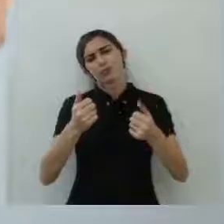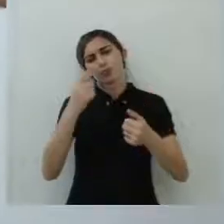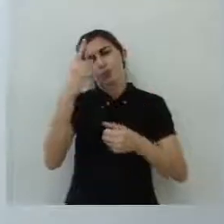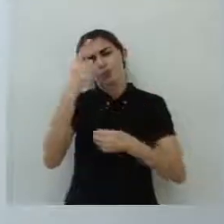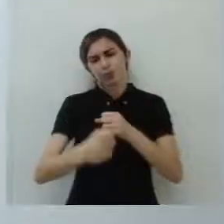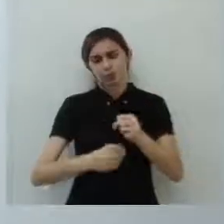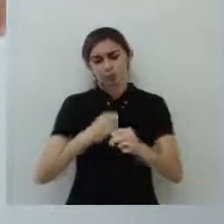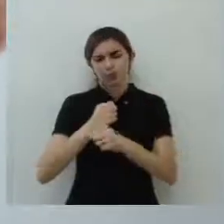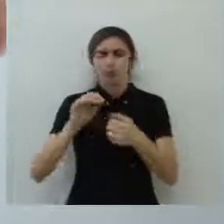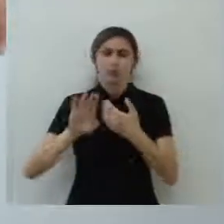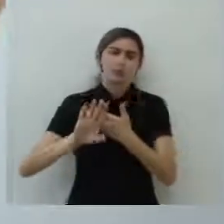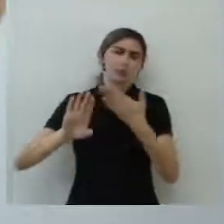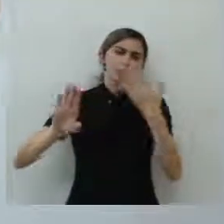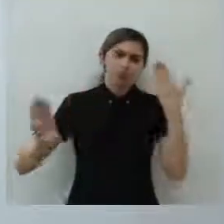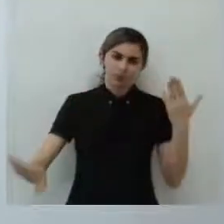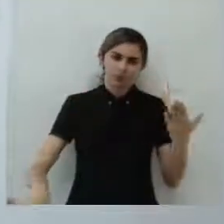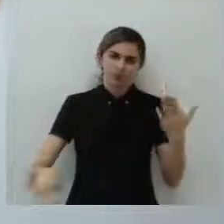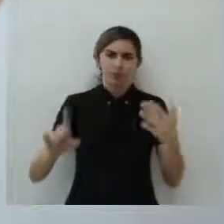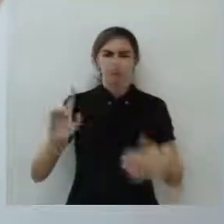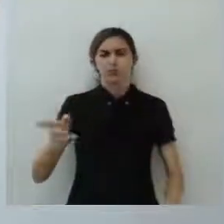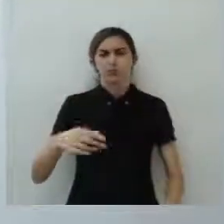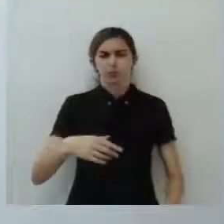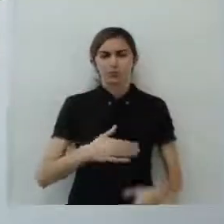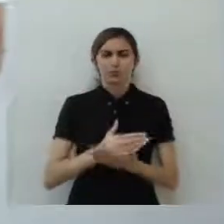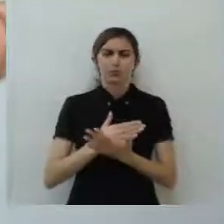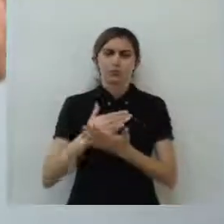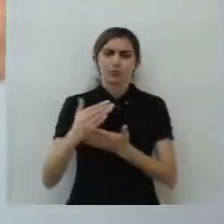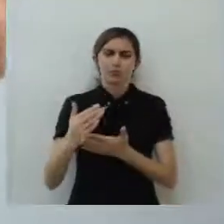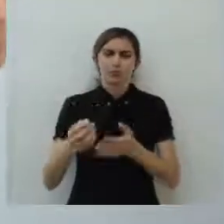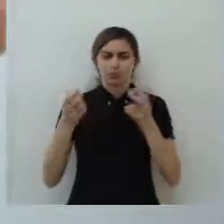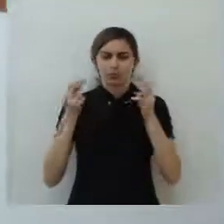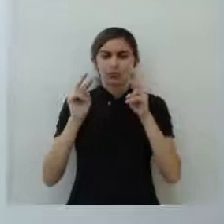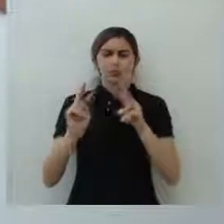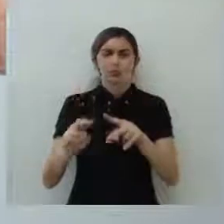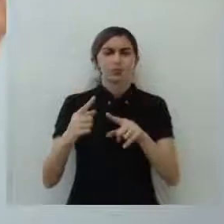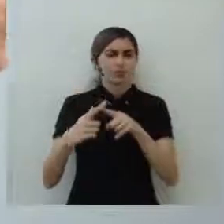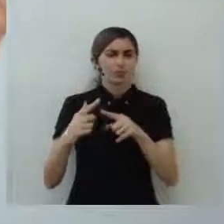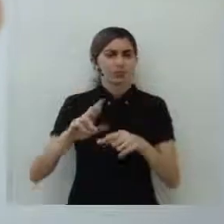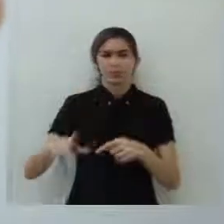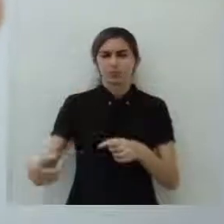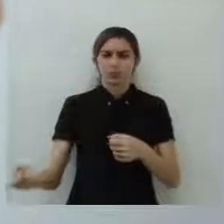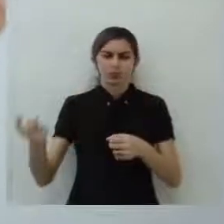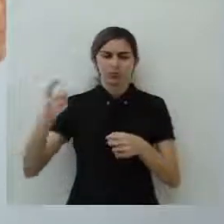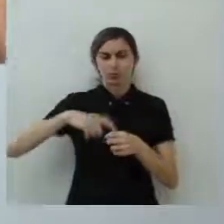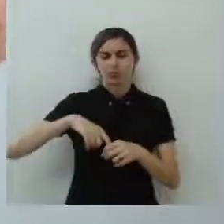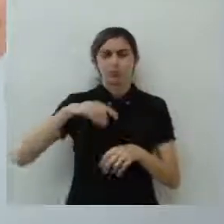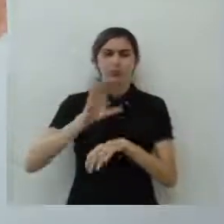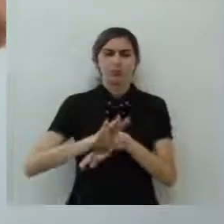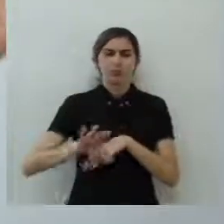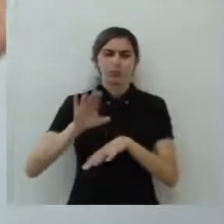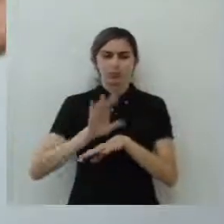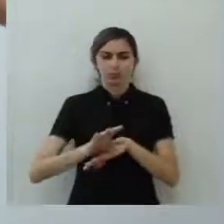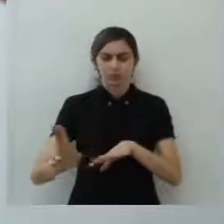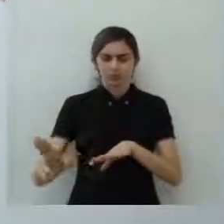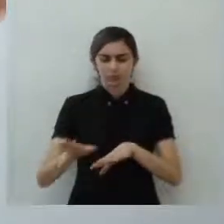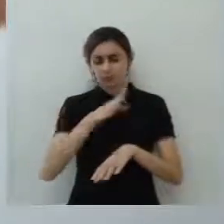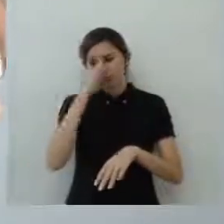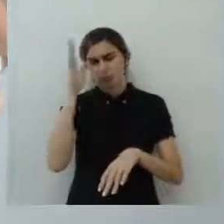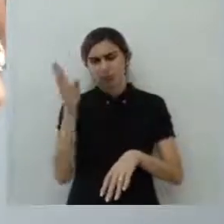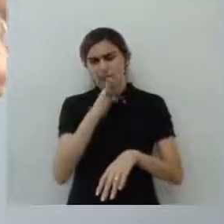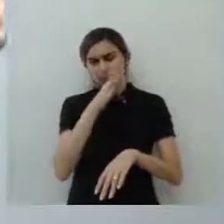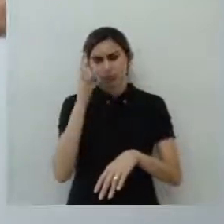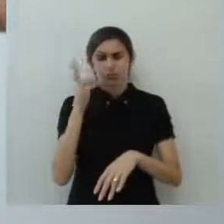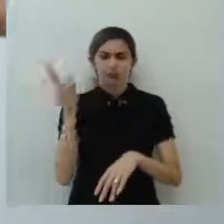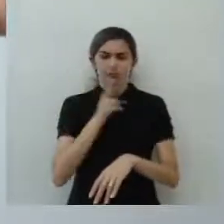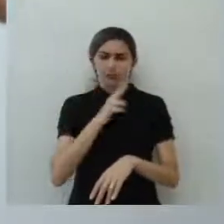ano afastado. Então, aí já começamos a ver, porque ele não volta para o curso de medicina, ele passa mal, é